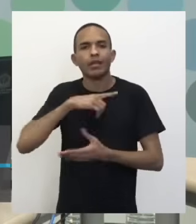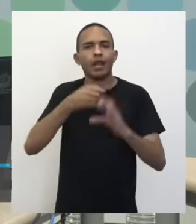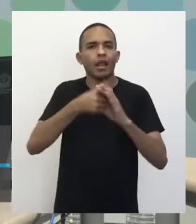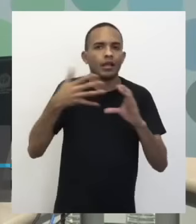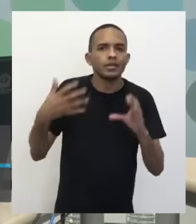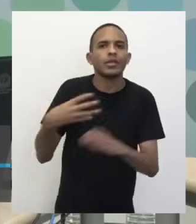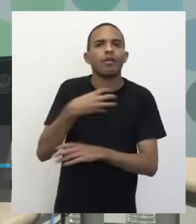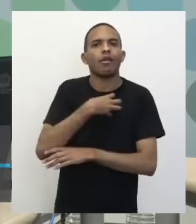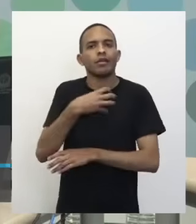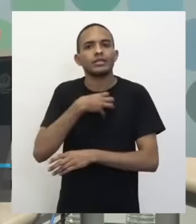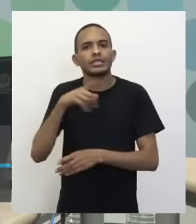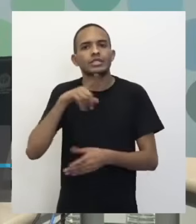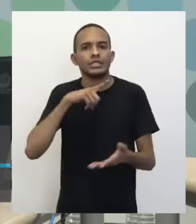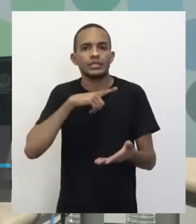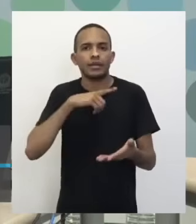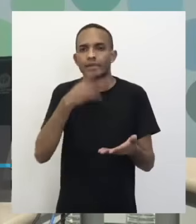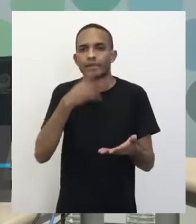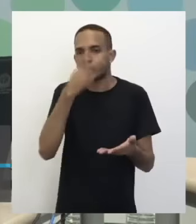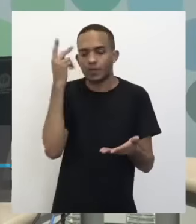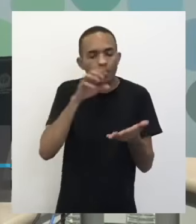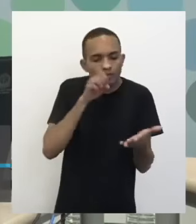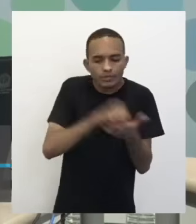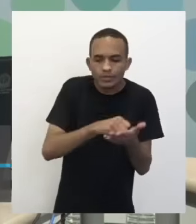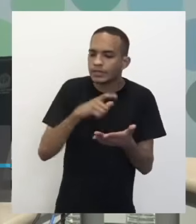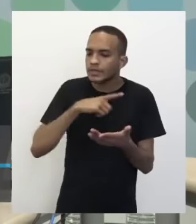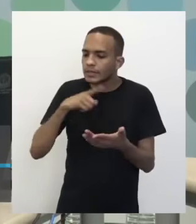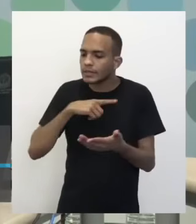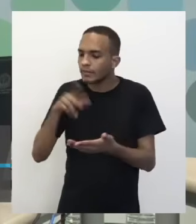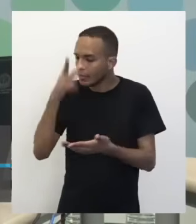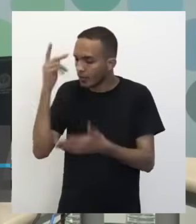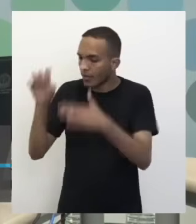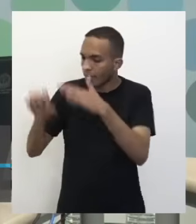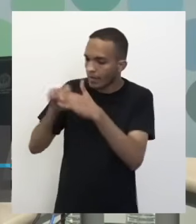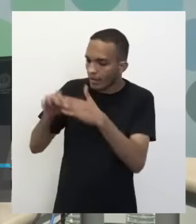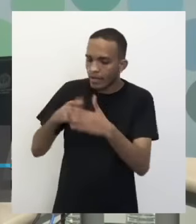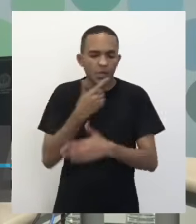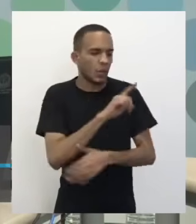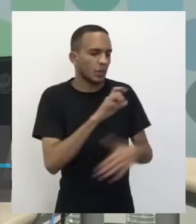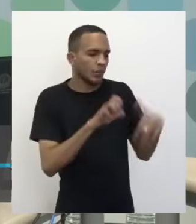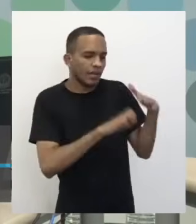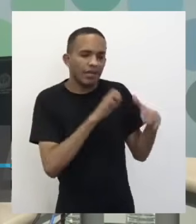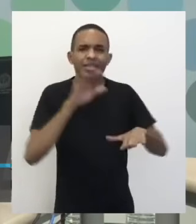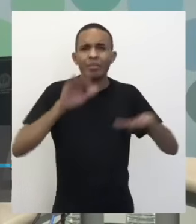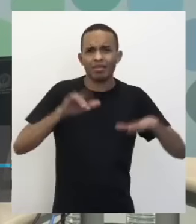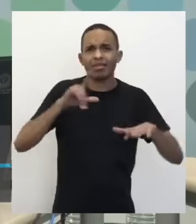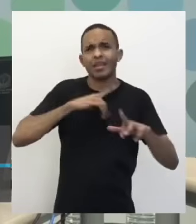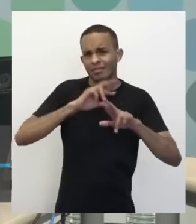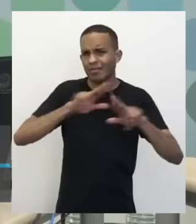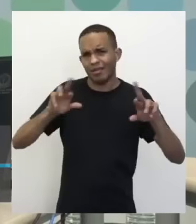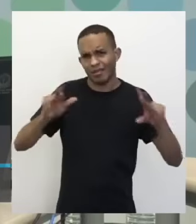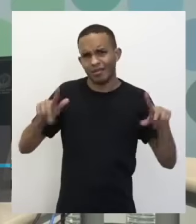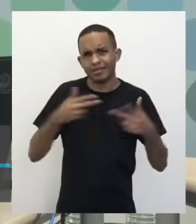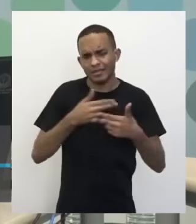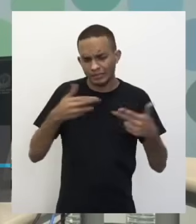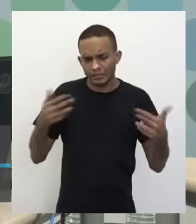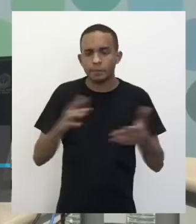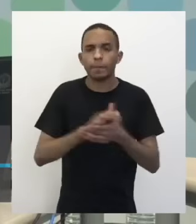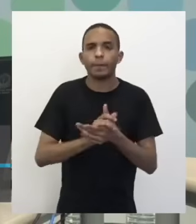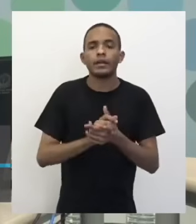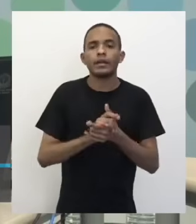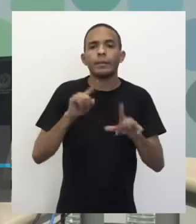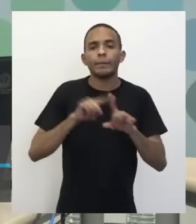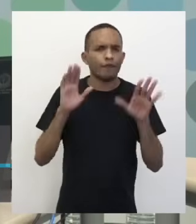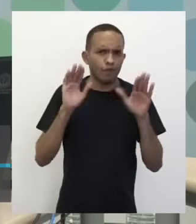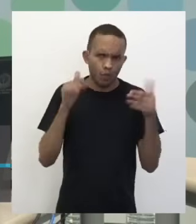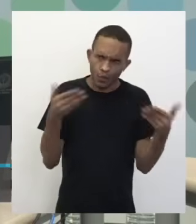característica, tem gente que gostava de assinar de uma editora, tem gente que de outra, porque tem sim uma diferença, né, Andréia? E muito. Mas não é nosso foco de